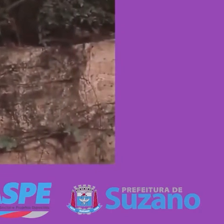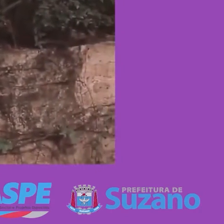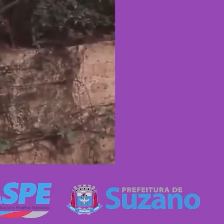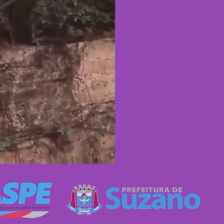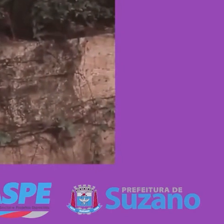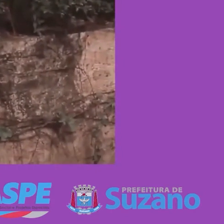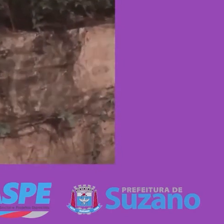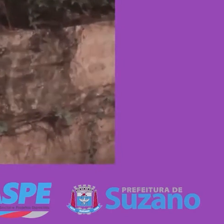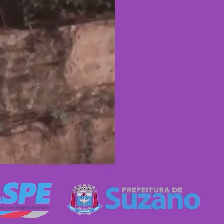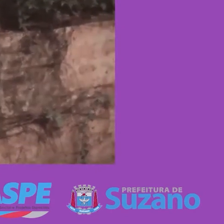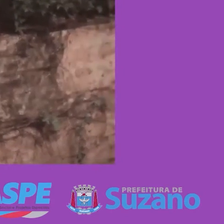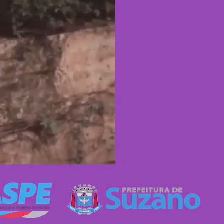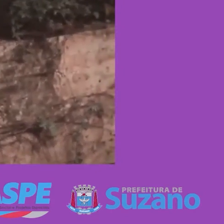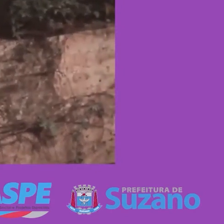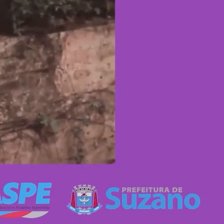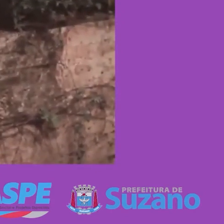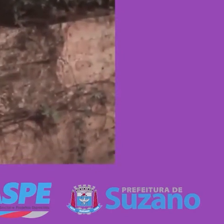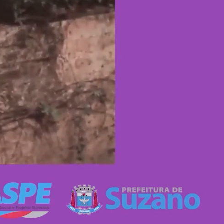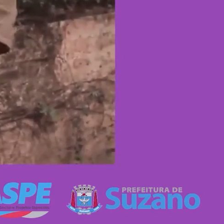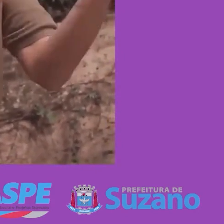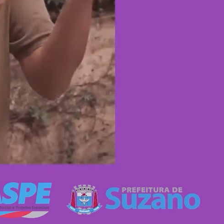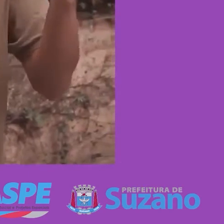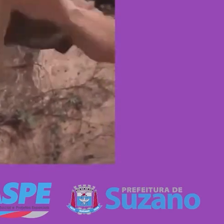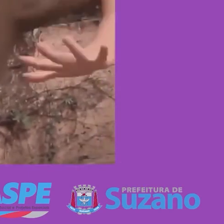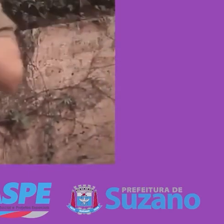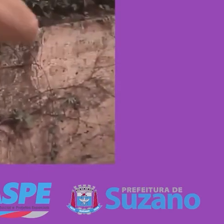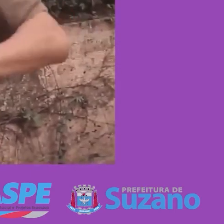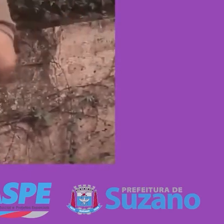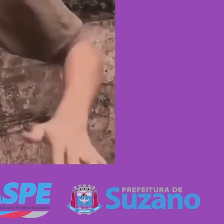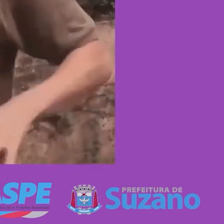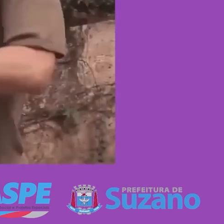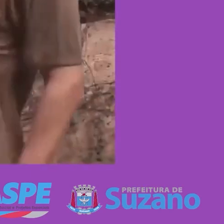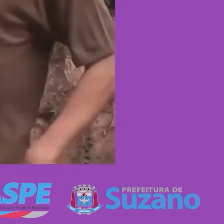com palmatórias se usassem as mãos para conversar.